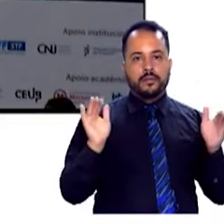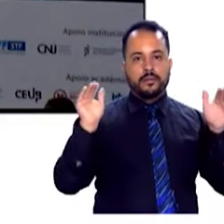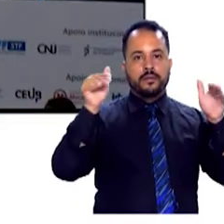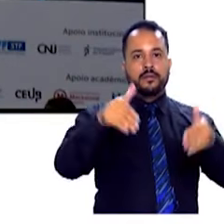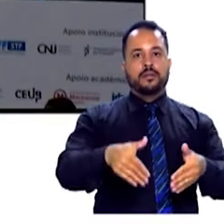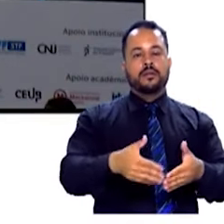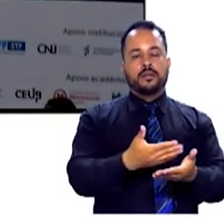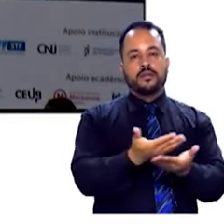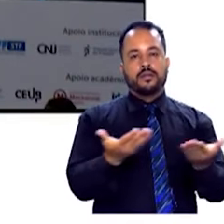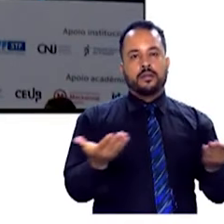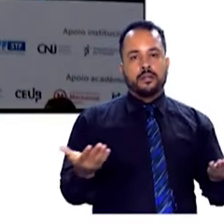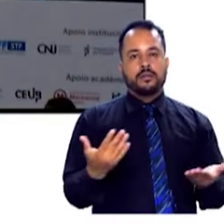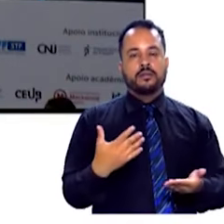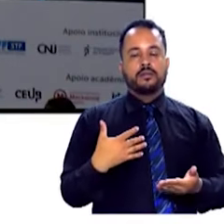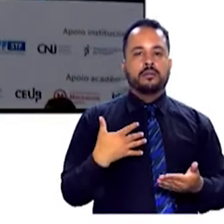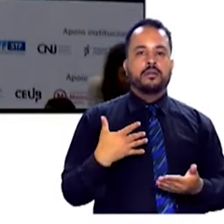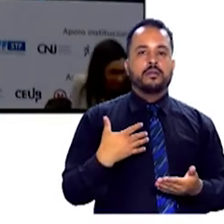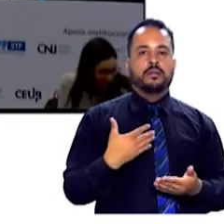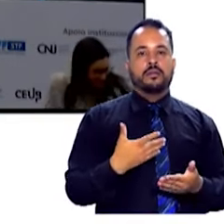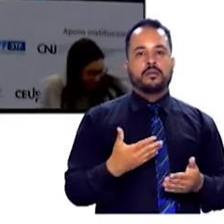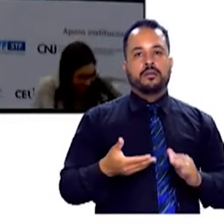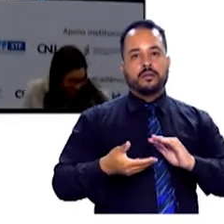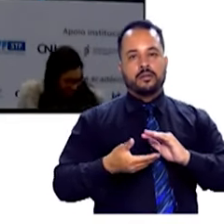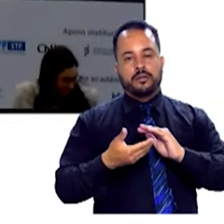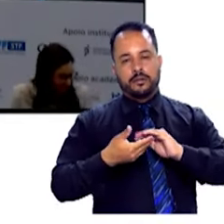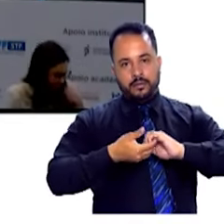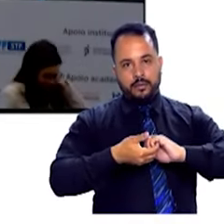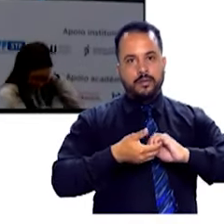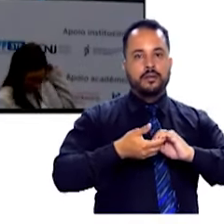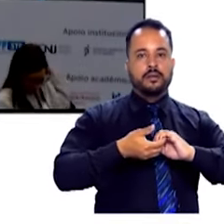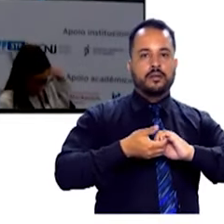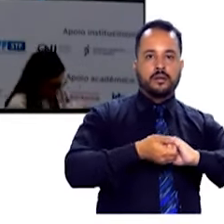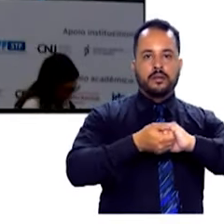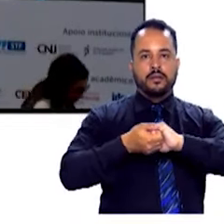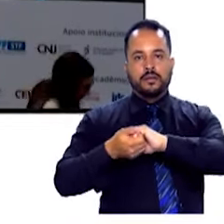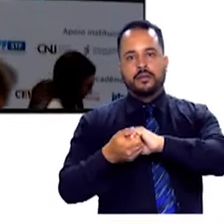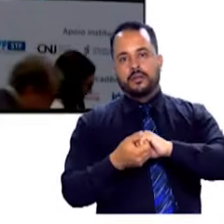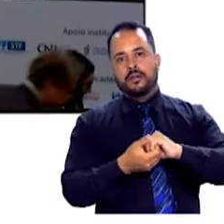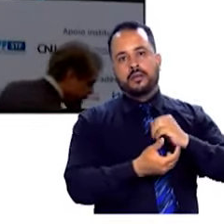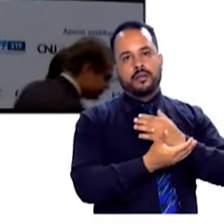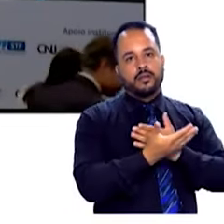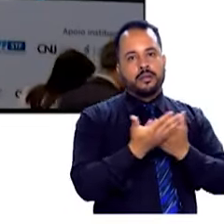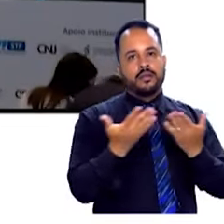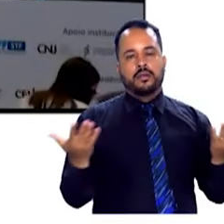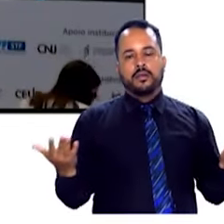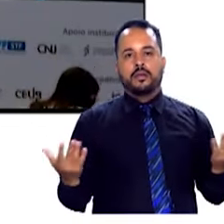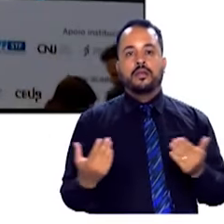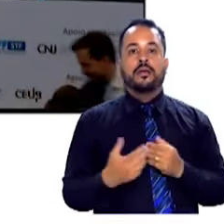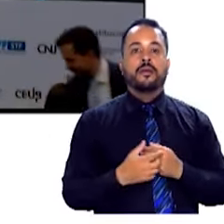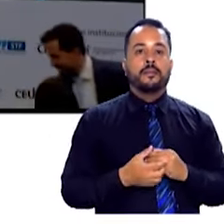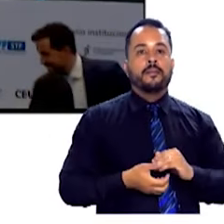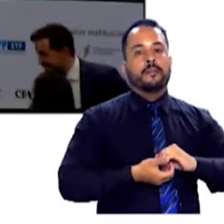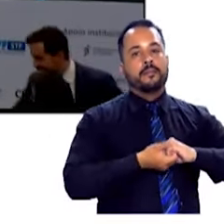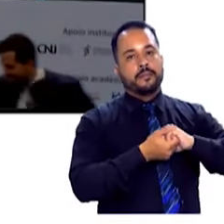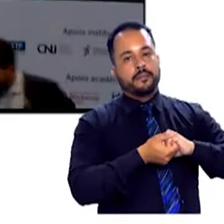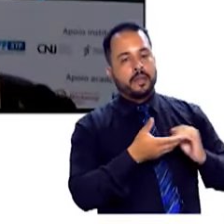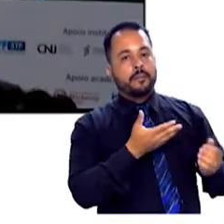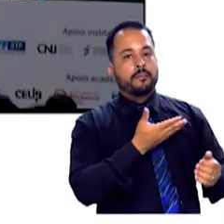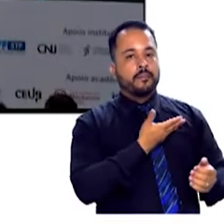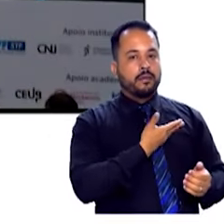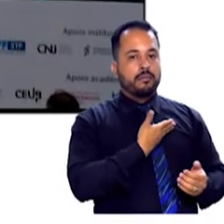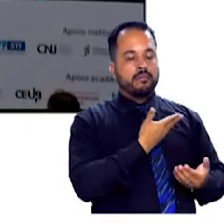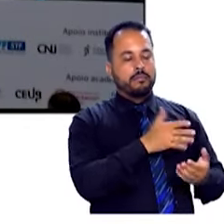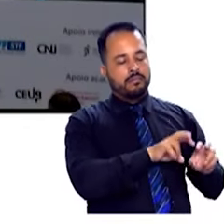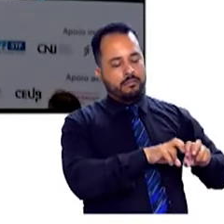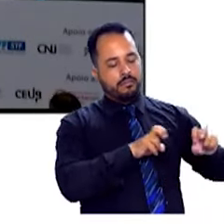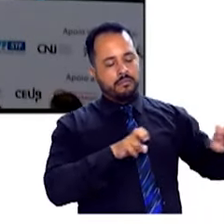satisfação saudá-los aqui neste momento eh especialmente saudar os meus queridos amigos aqui na mesa o professor